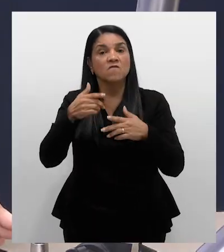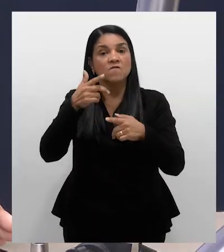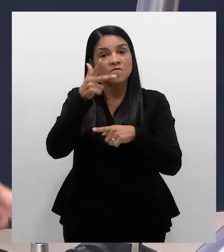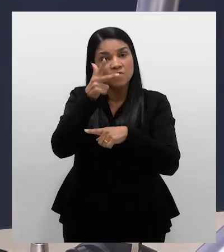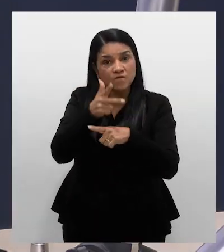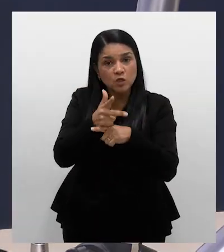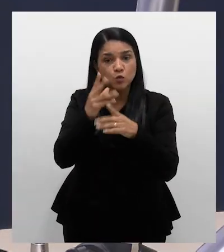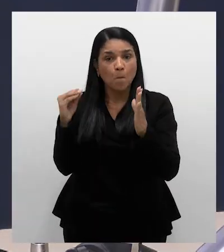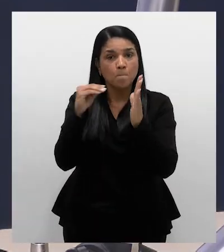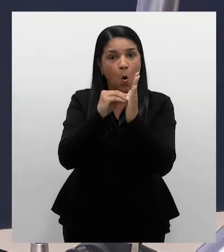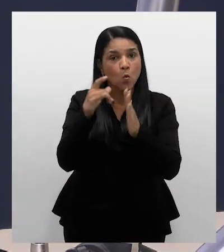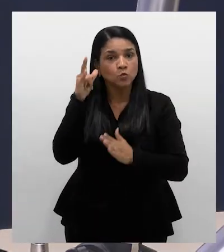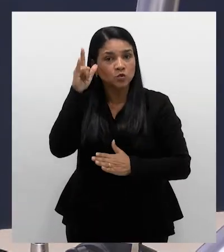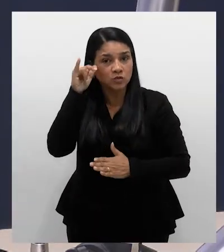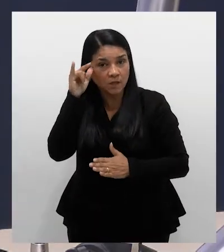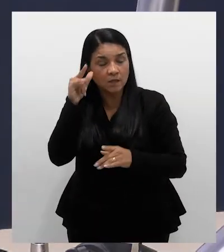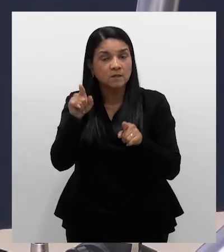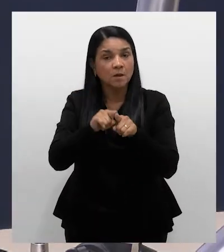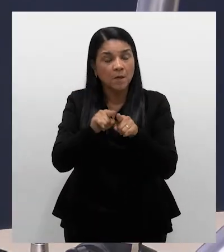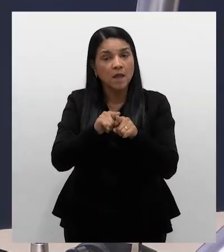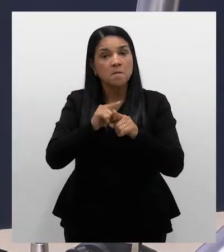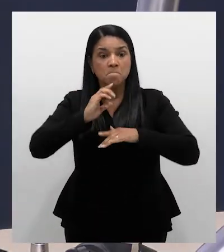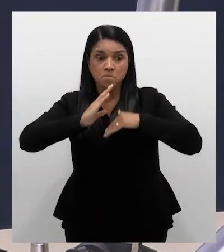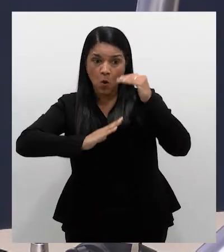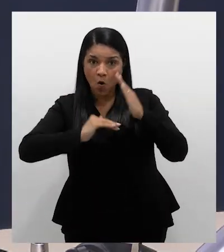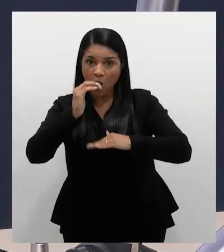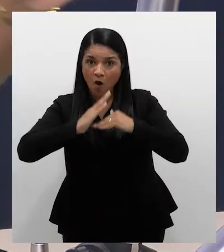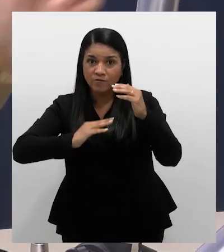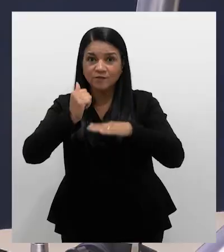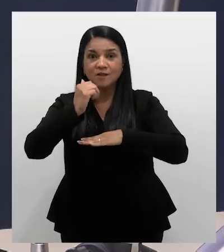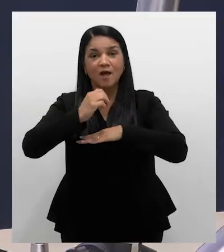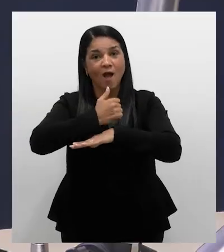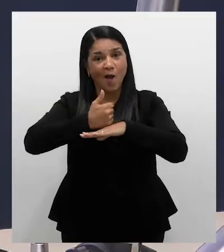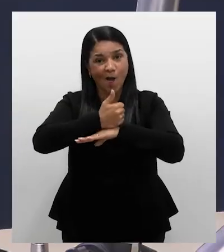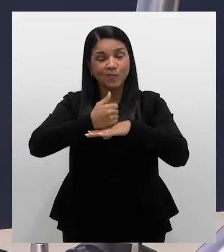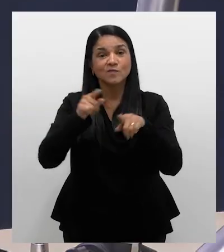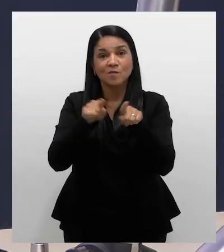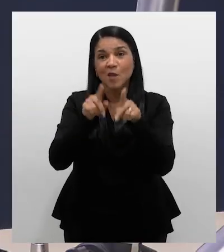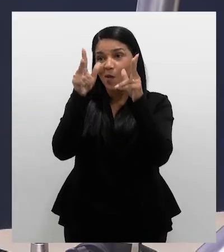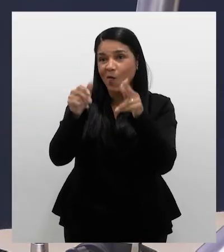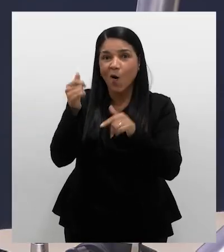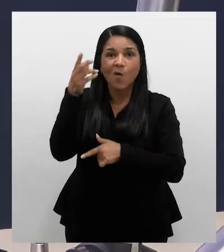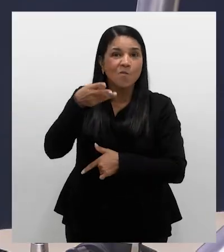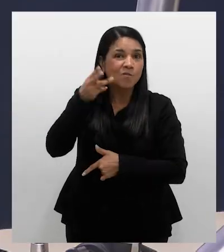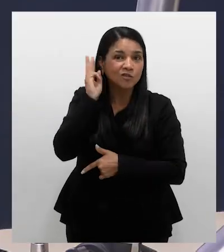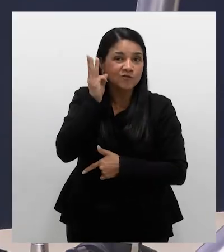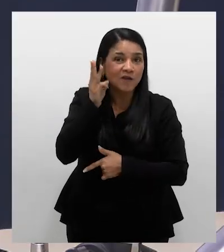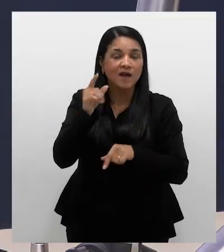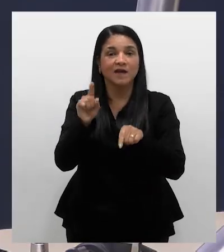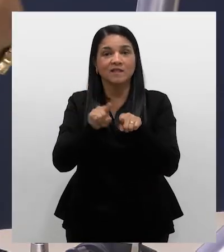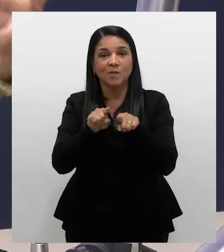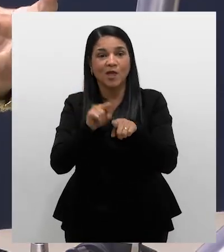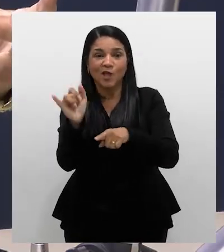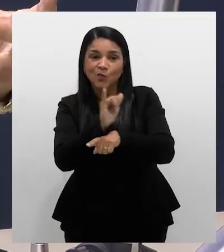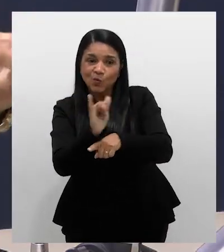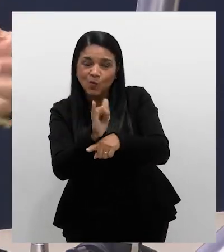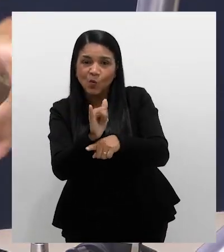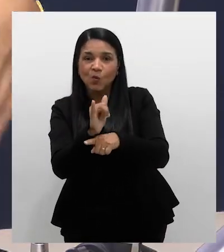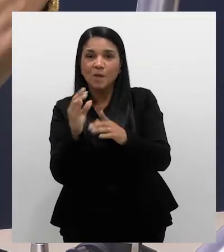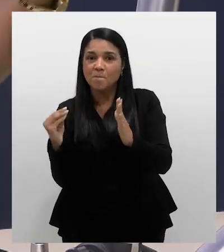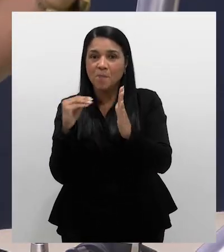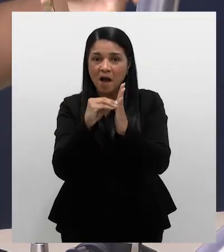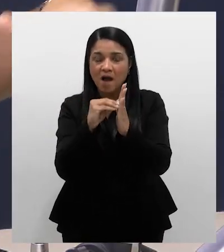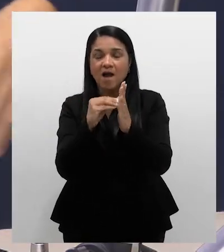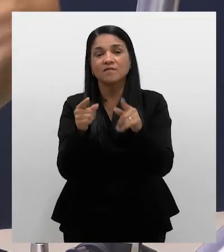para o Instagram, mas você consegue fazer também de uma forma mais profissional para o Spotify. Você pode fazer para o YouTube. Você pode streamar. Se